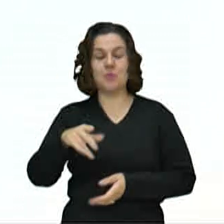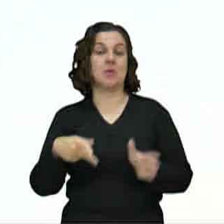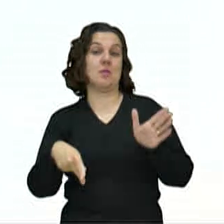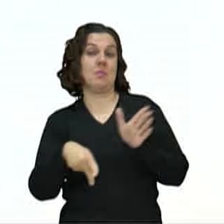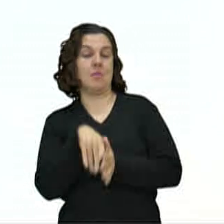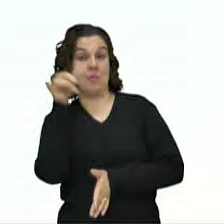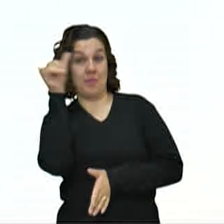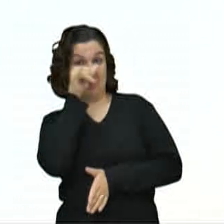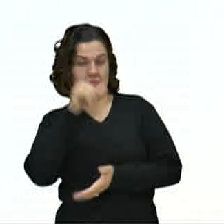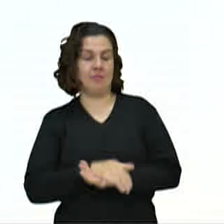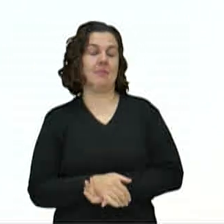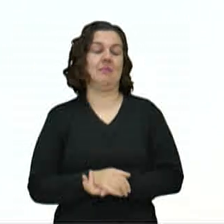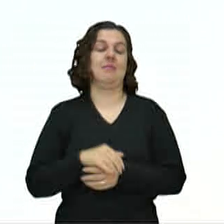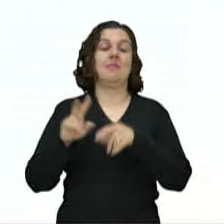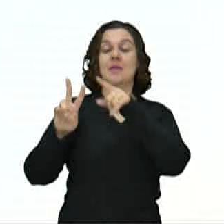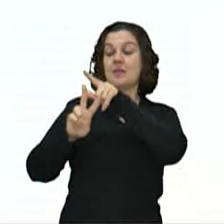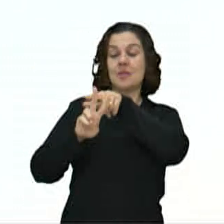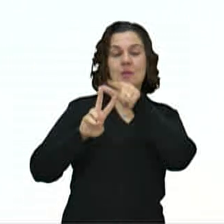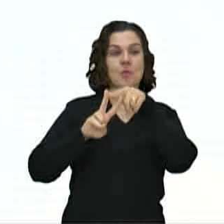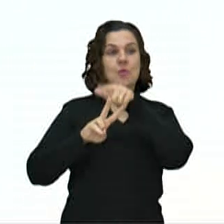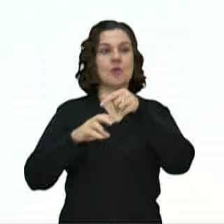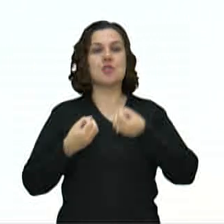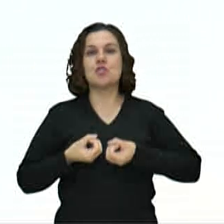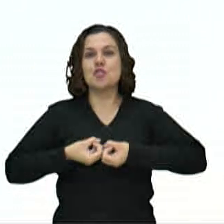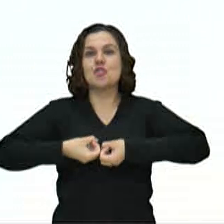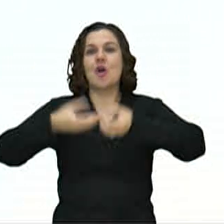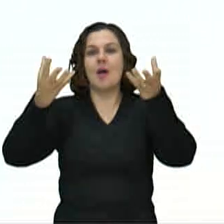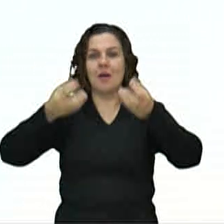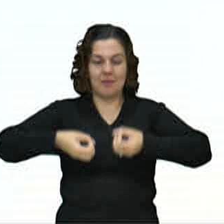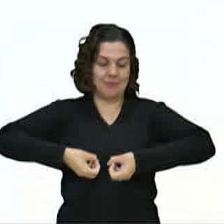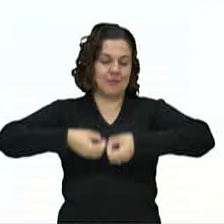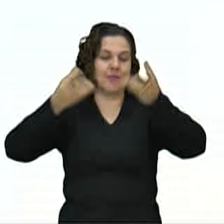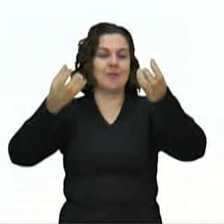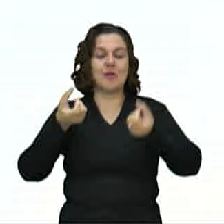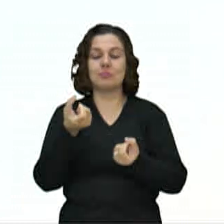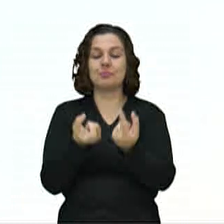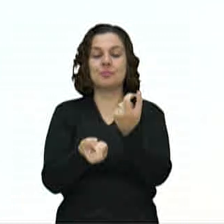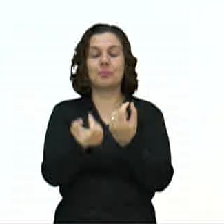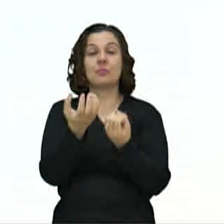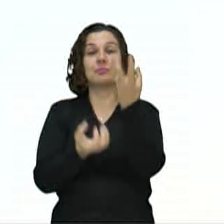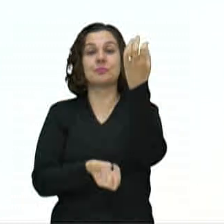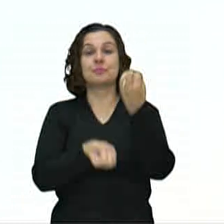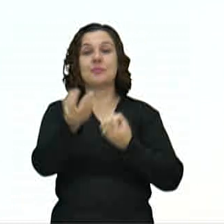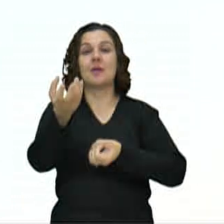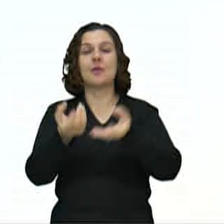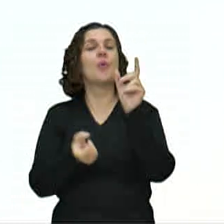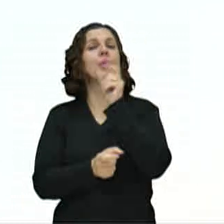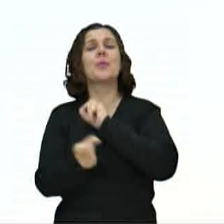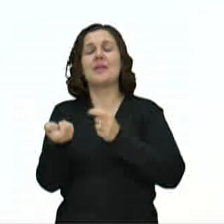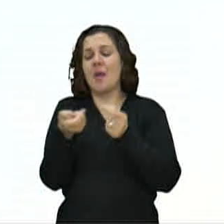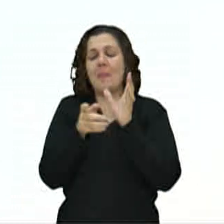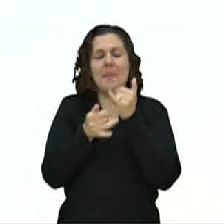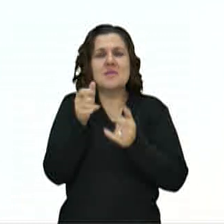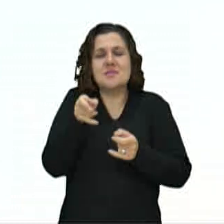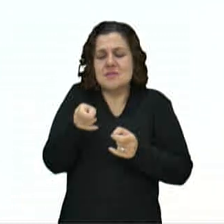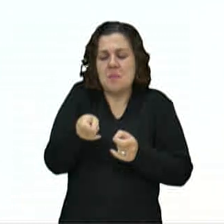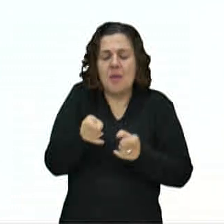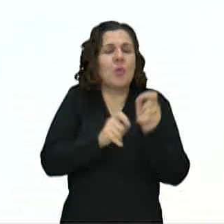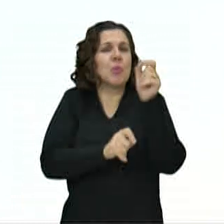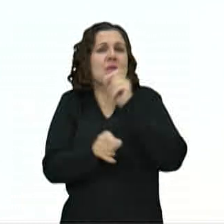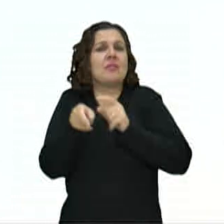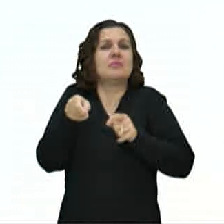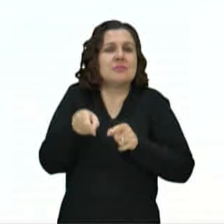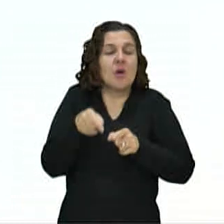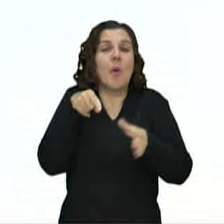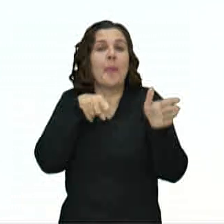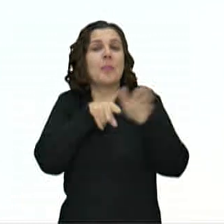Itália. Então, repare que eles estão arremessando, estão lançando algumas sementes. A pergunta então